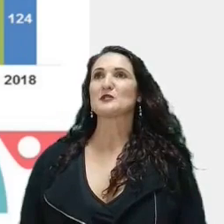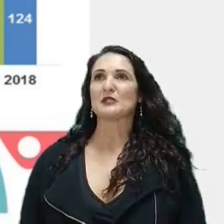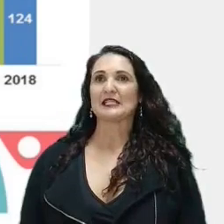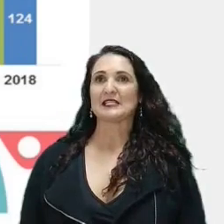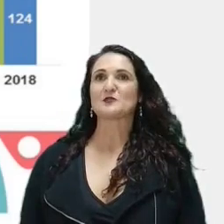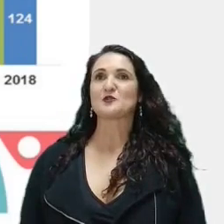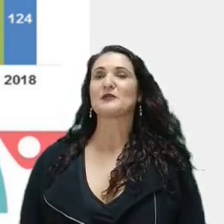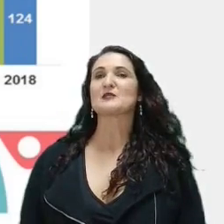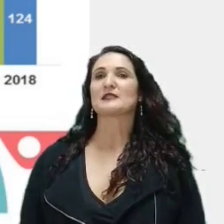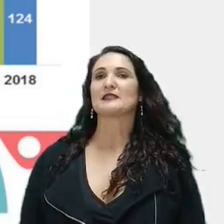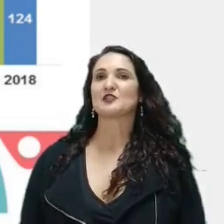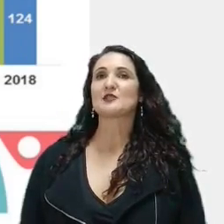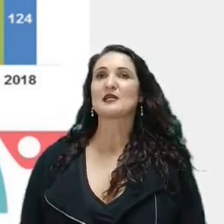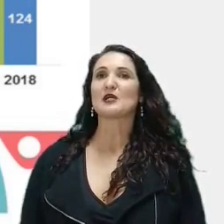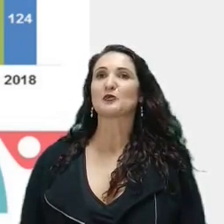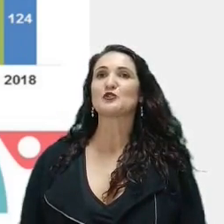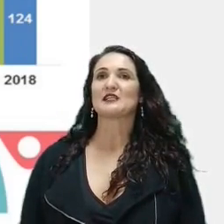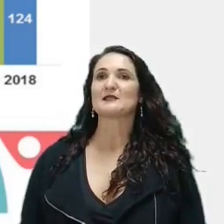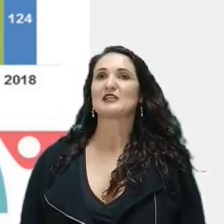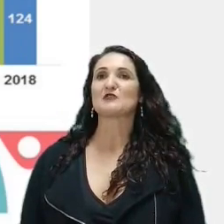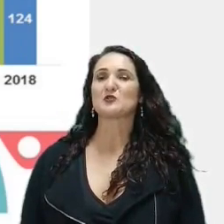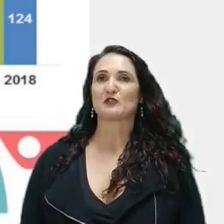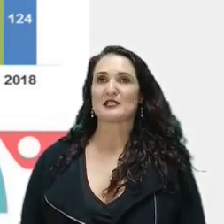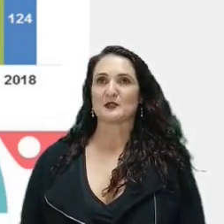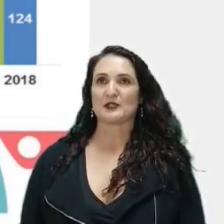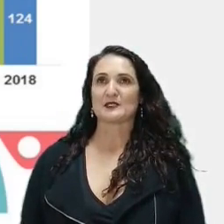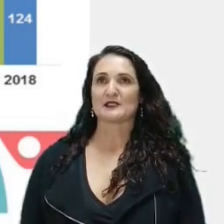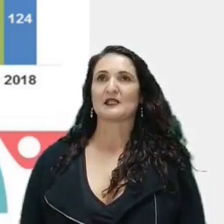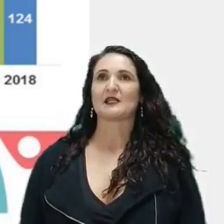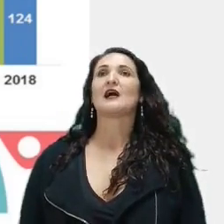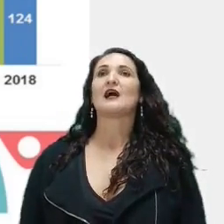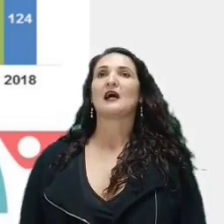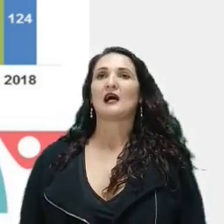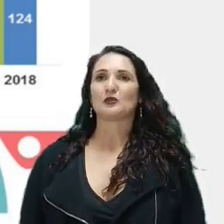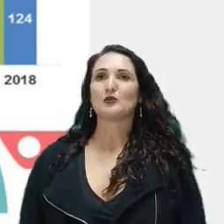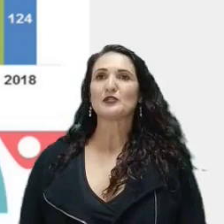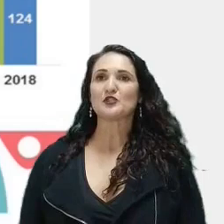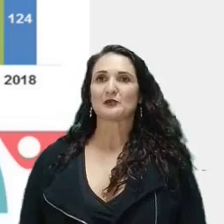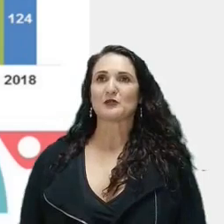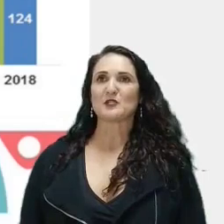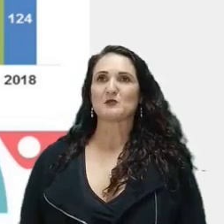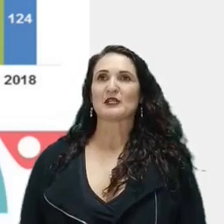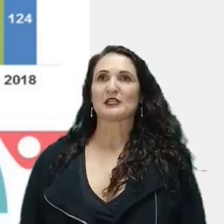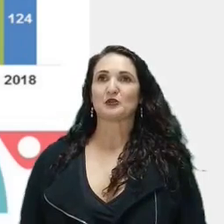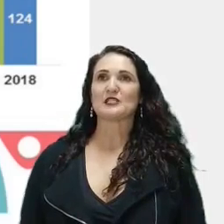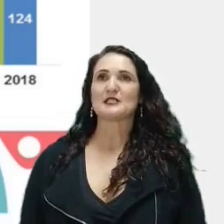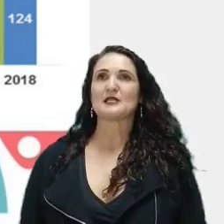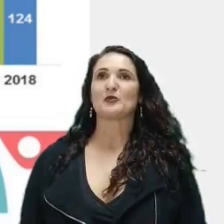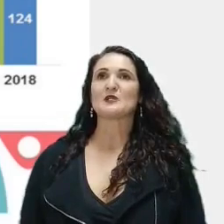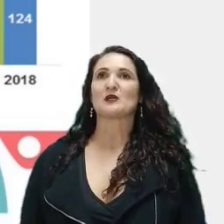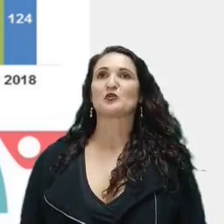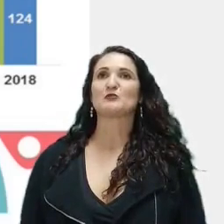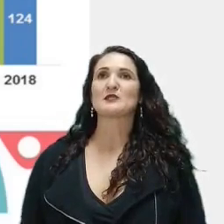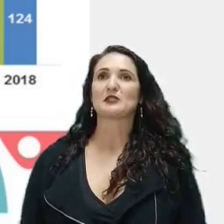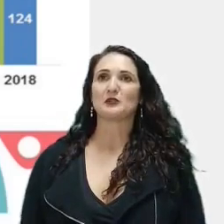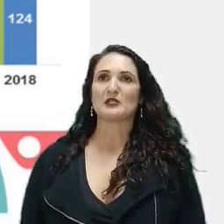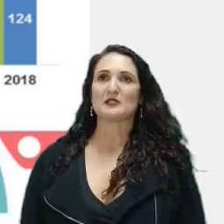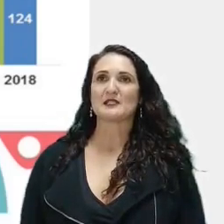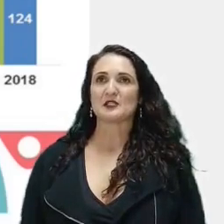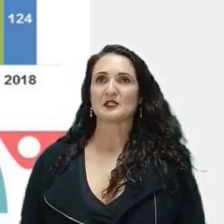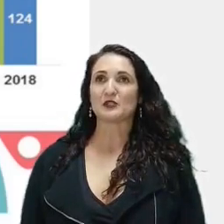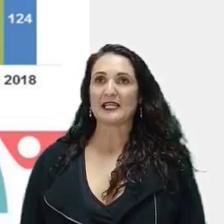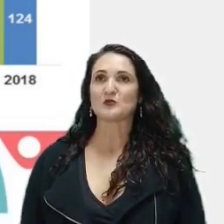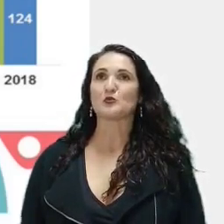ano de 2013, somente a Secretaria de Saúde realizava as notificações. No ano de 2014, após algumas